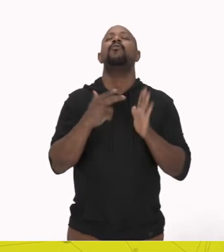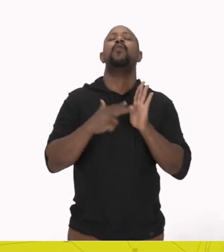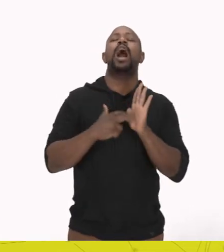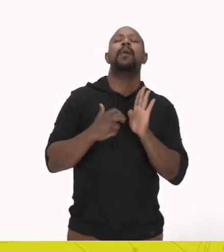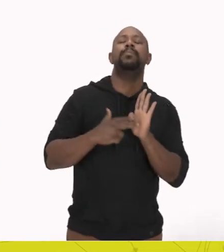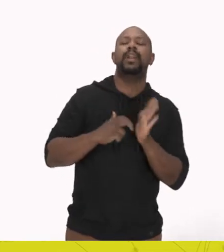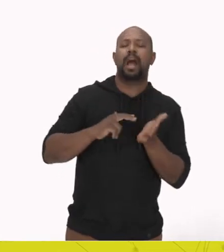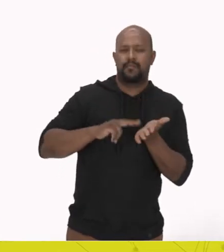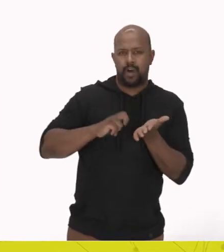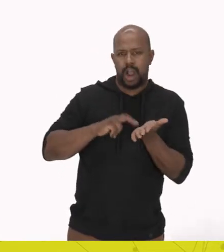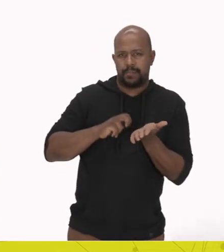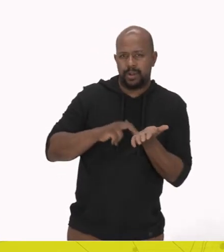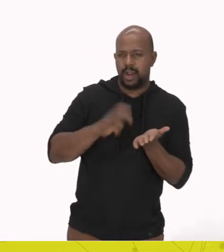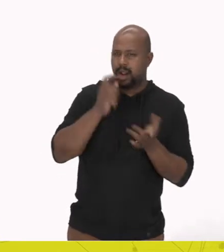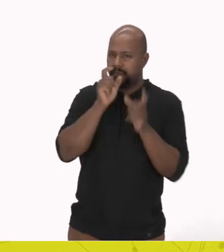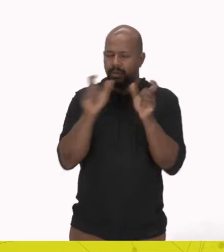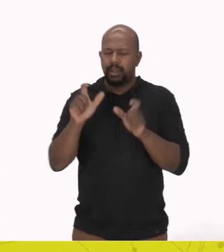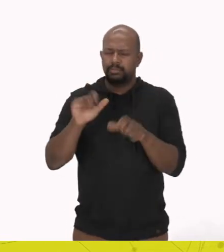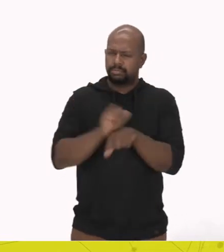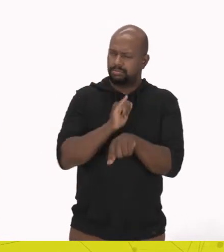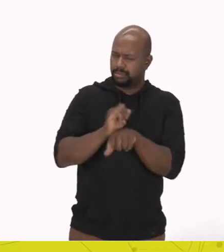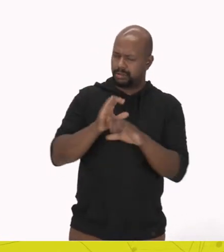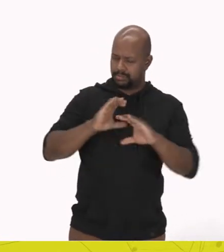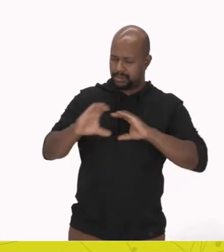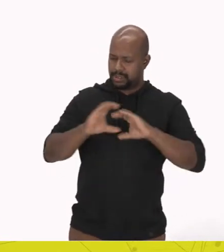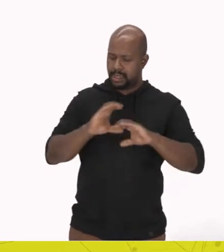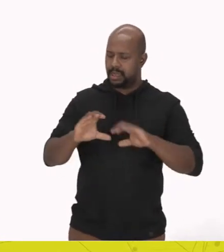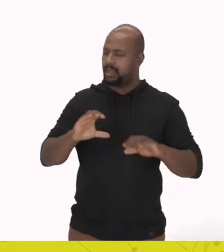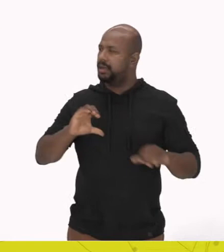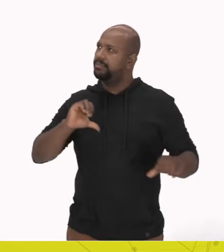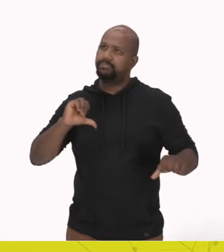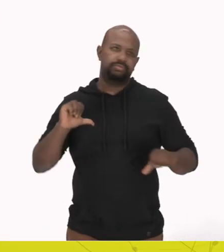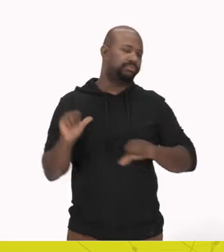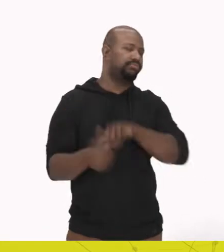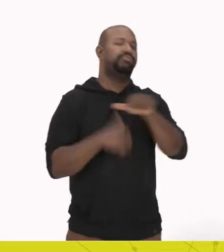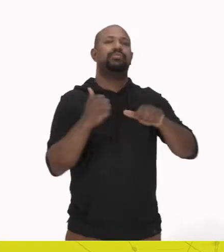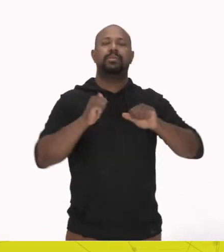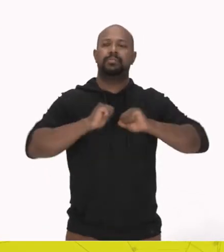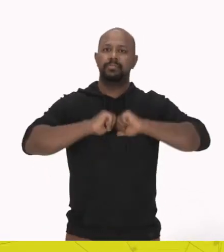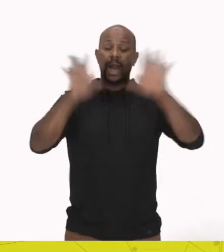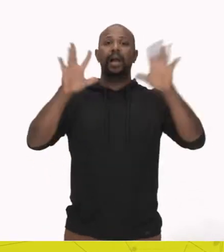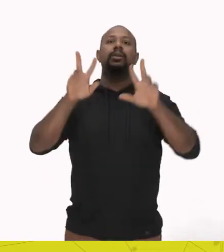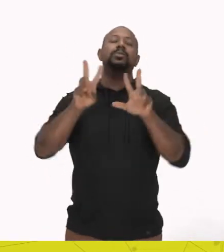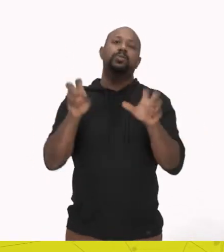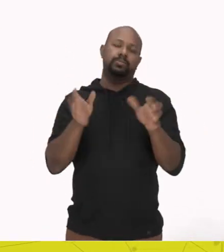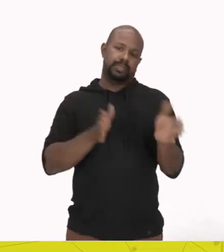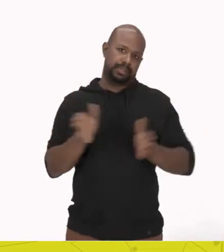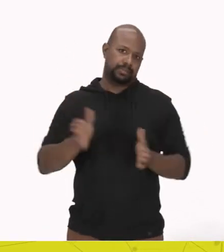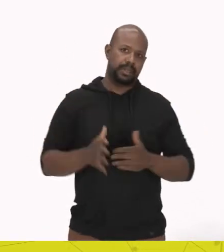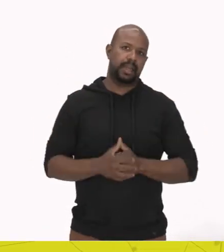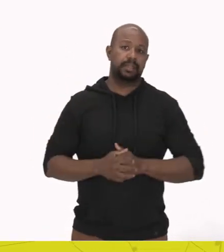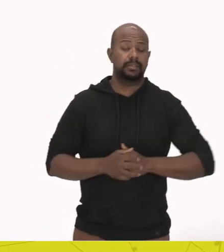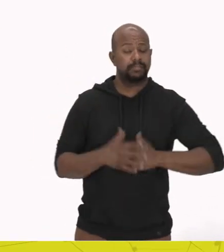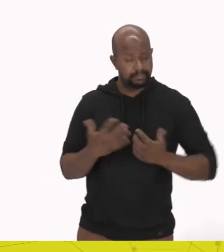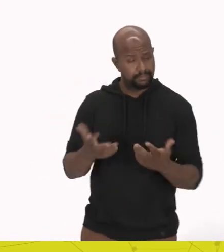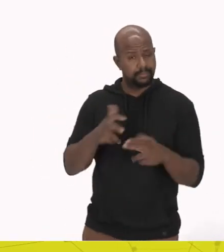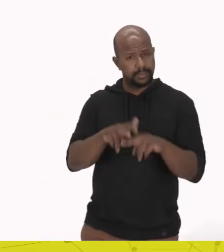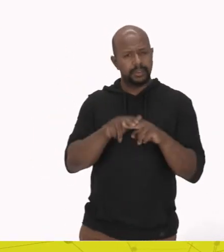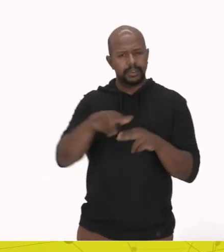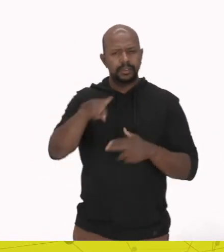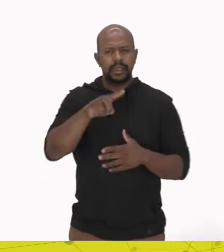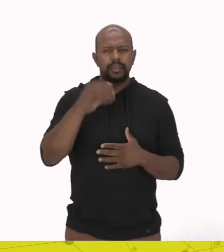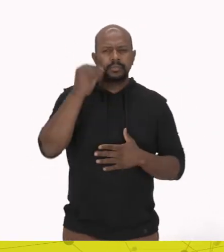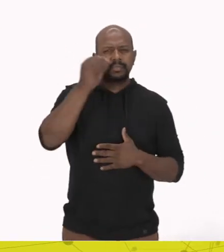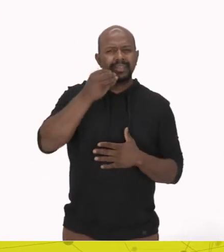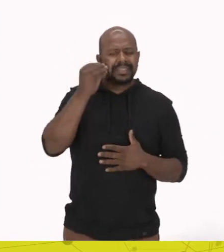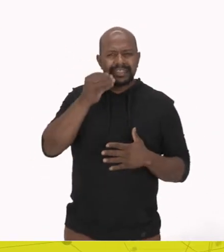o vocabulário e as estratégias de comunicação se transformam com o conhecimento sobre acessibilidade e a